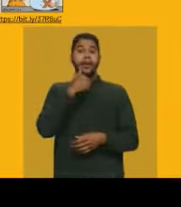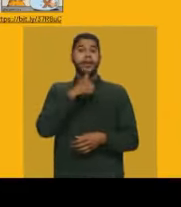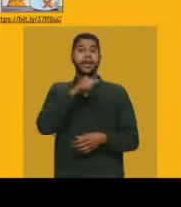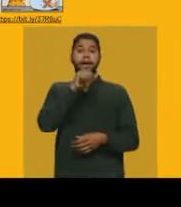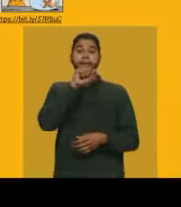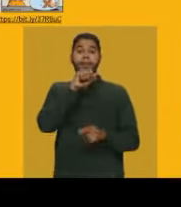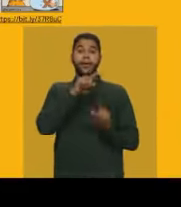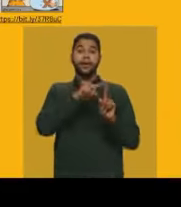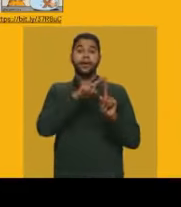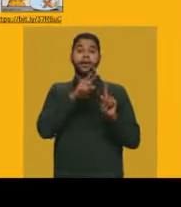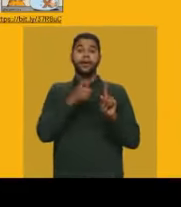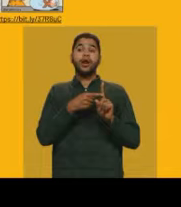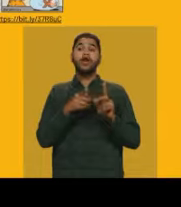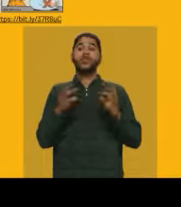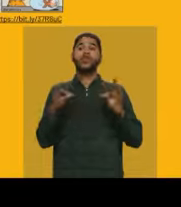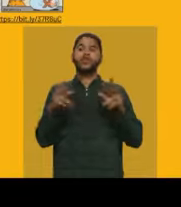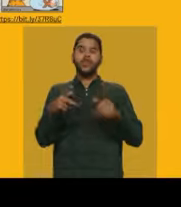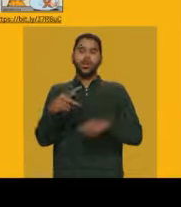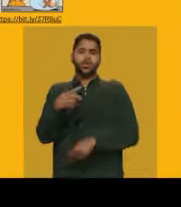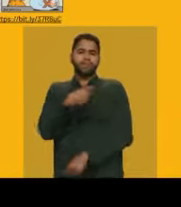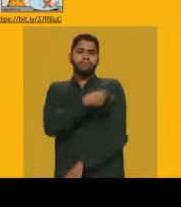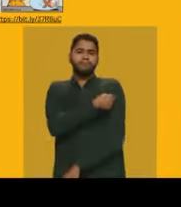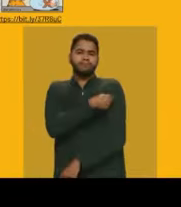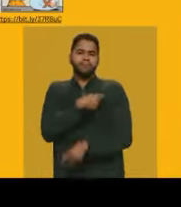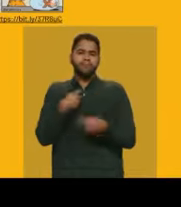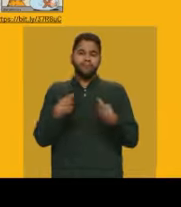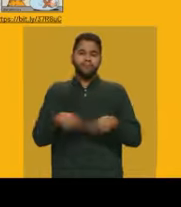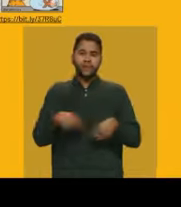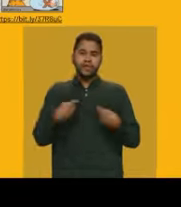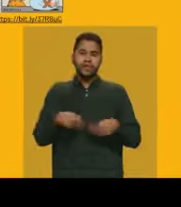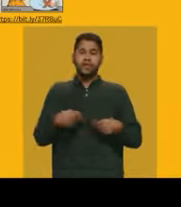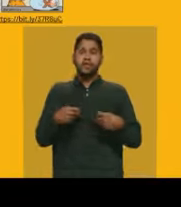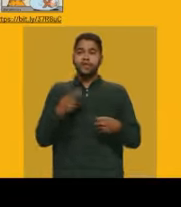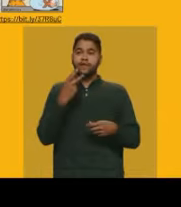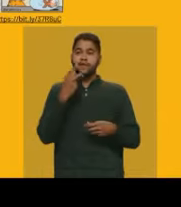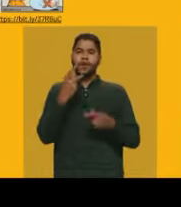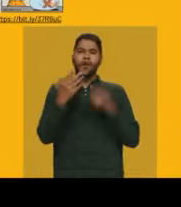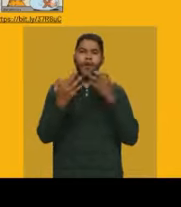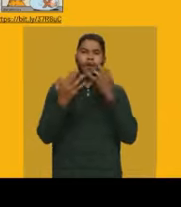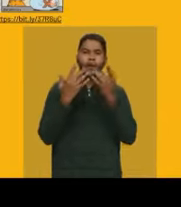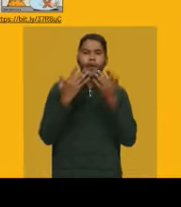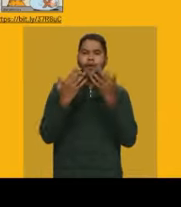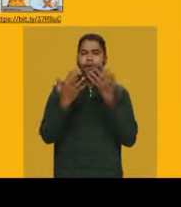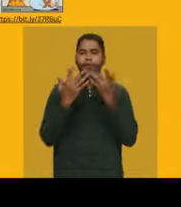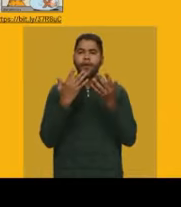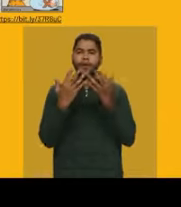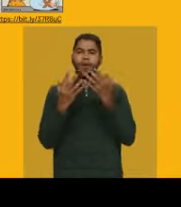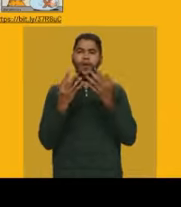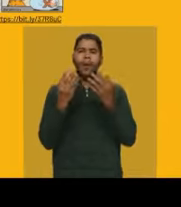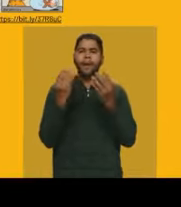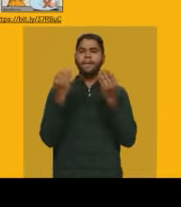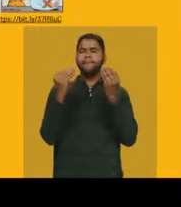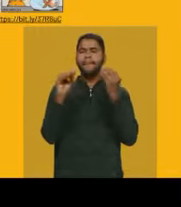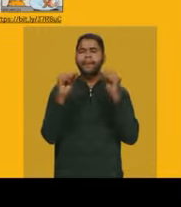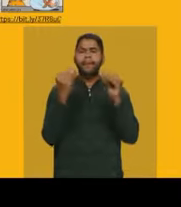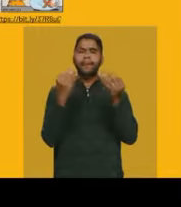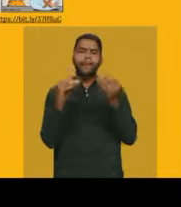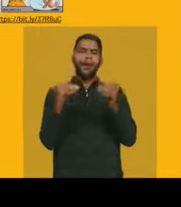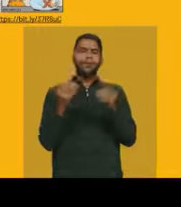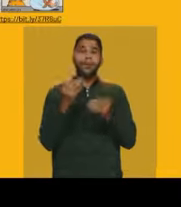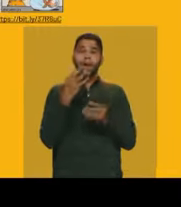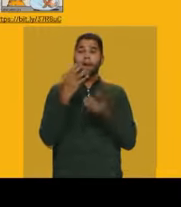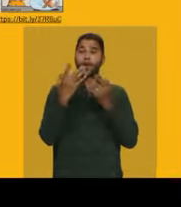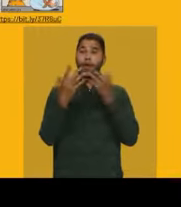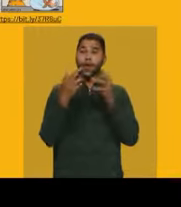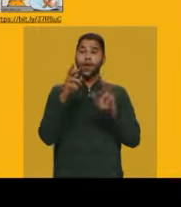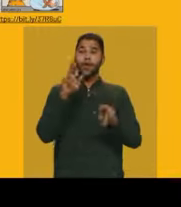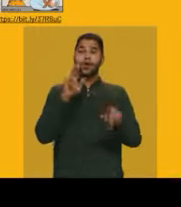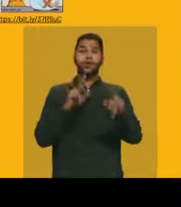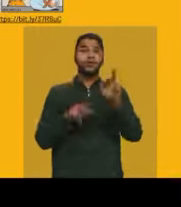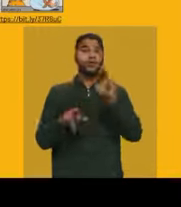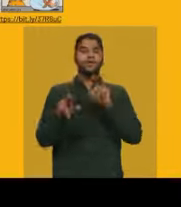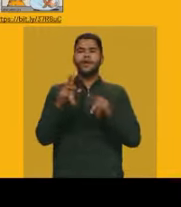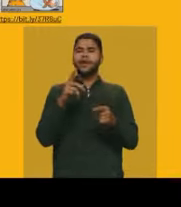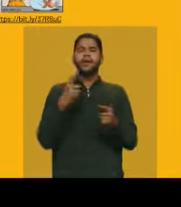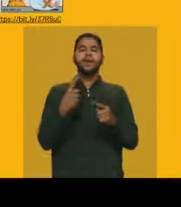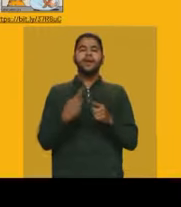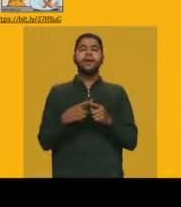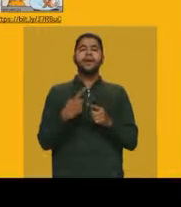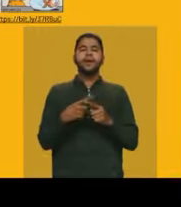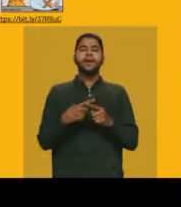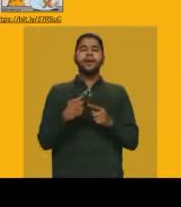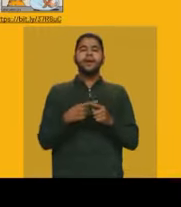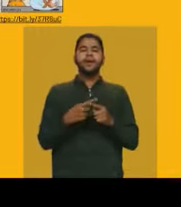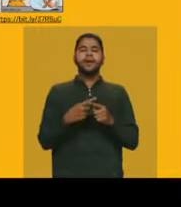onde todos precisam vacinar. E brincou com as cores também. Ele colocou em cores diferentes. Para quê?